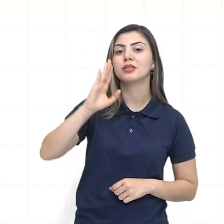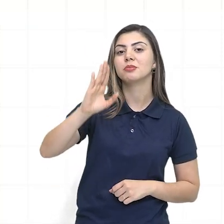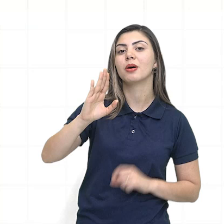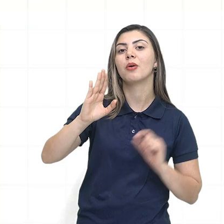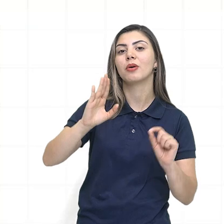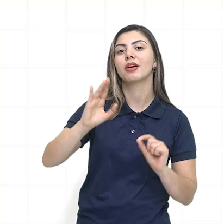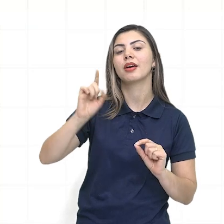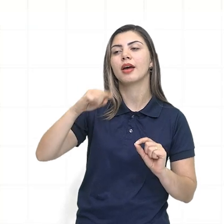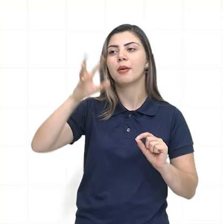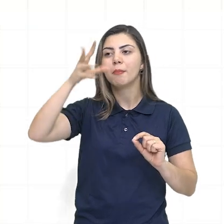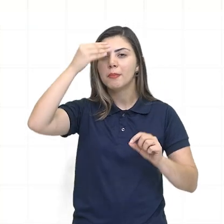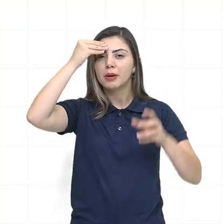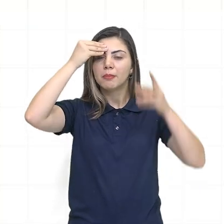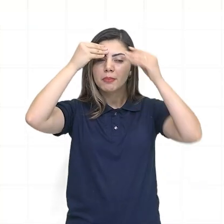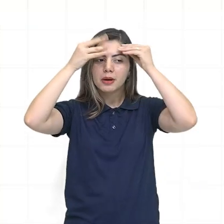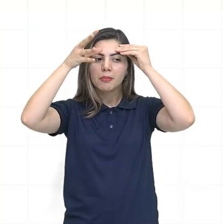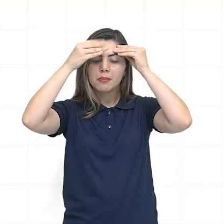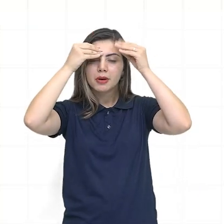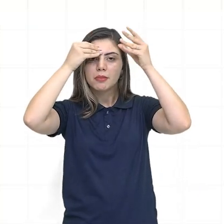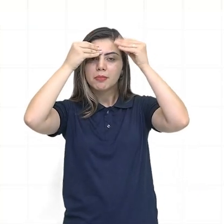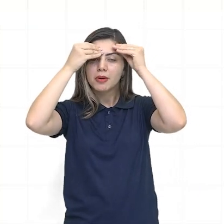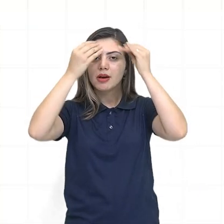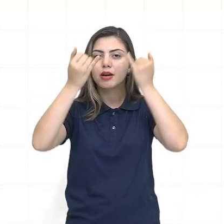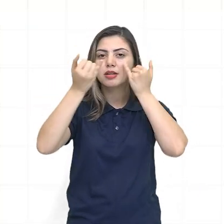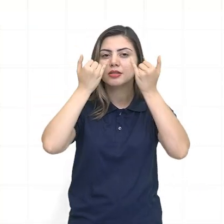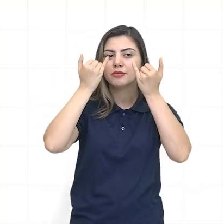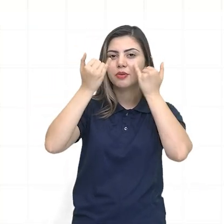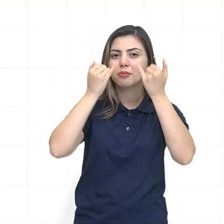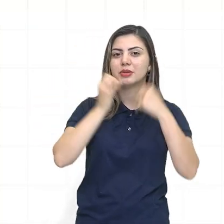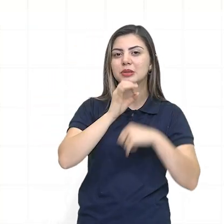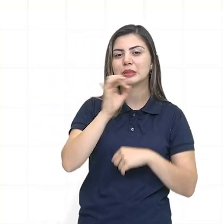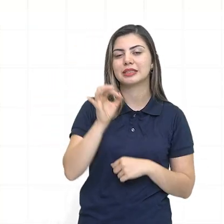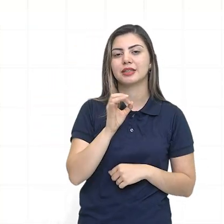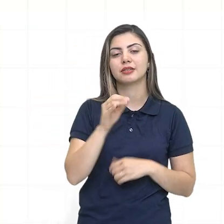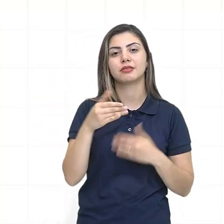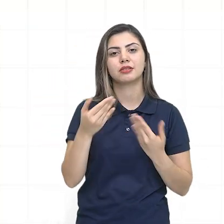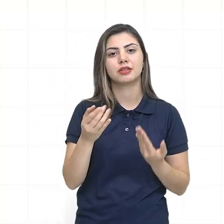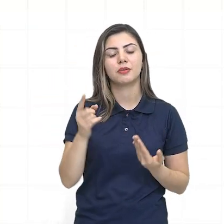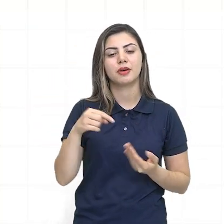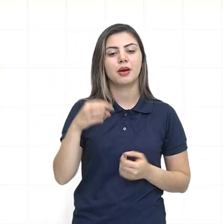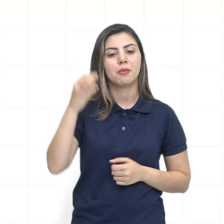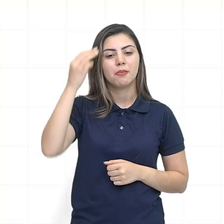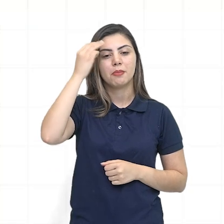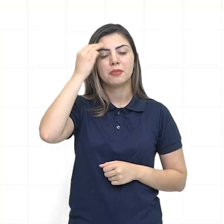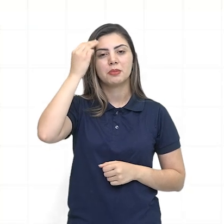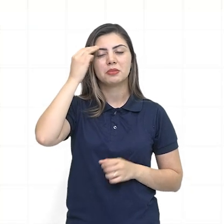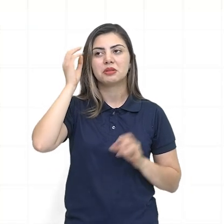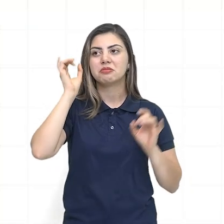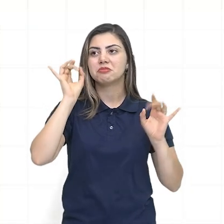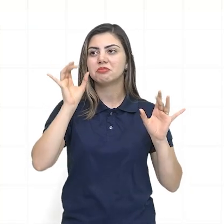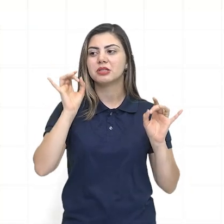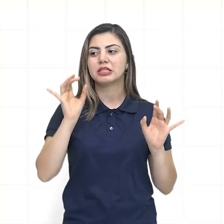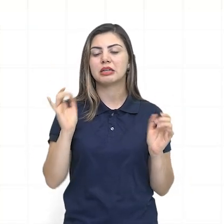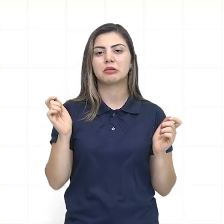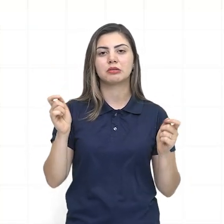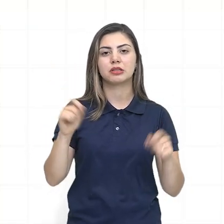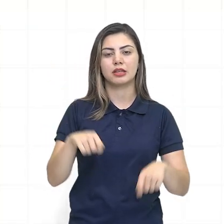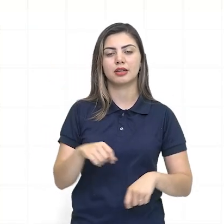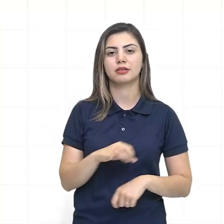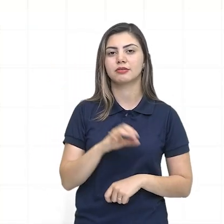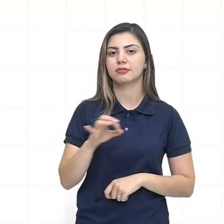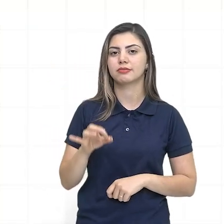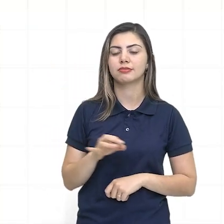memória. É a memória que vai sedimentar tudo isso, é uma memória sagrada, uma memória que, de certa forma,